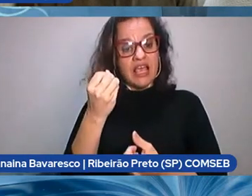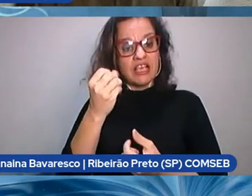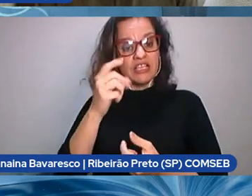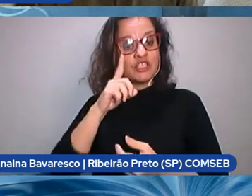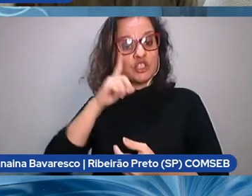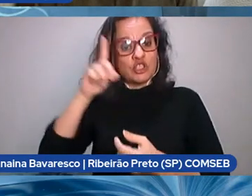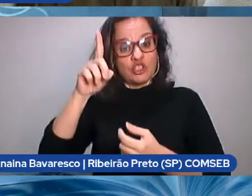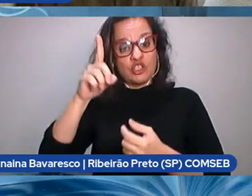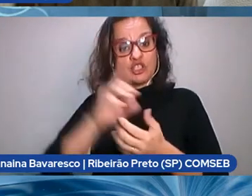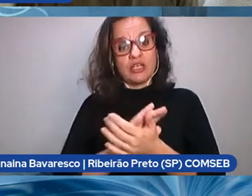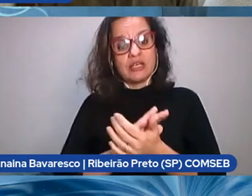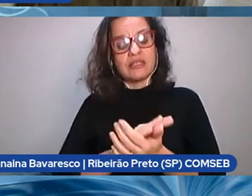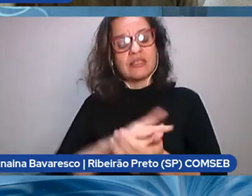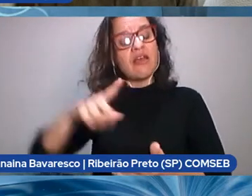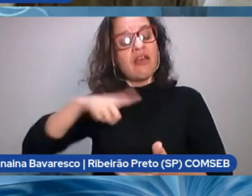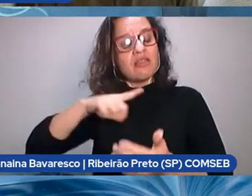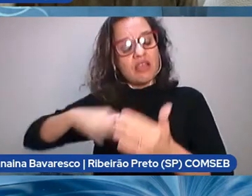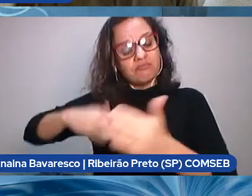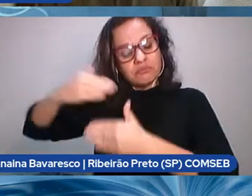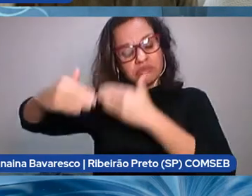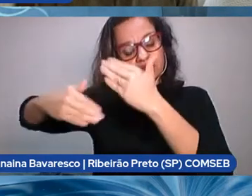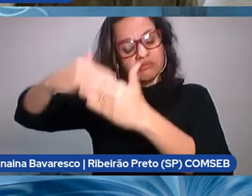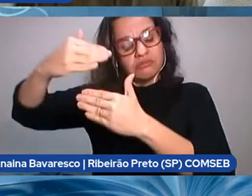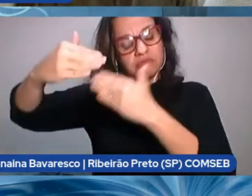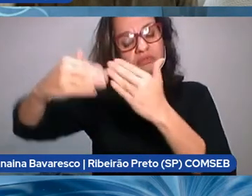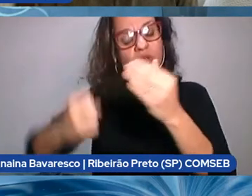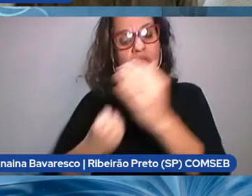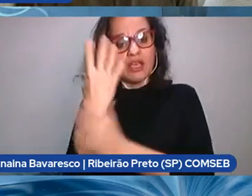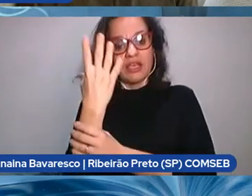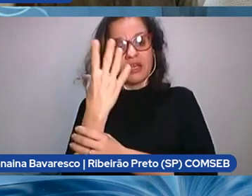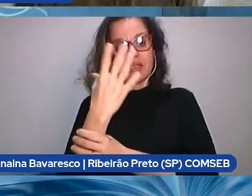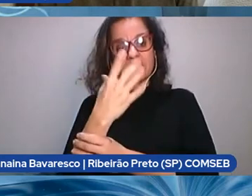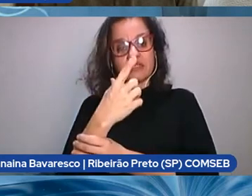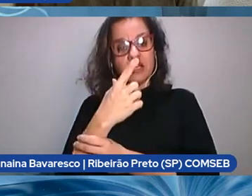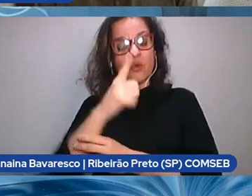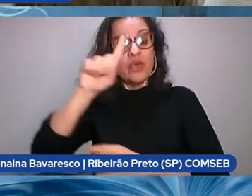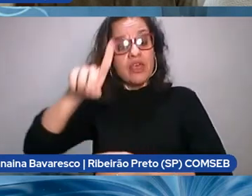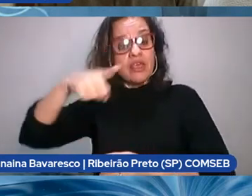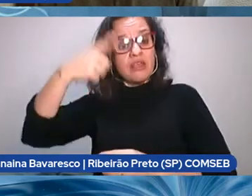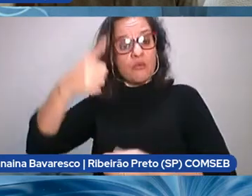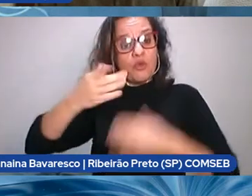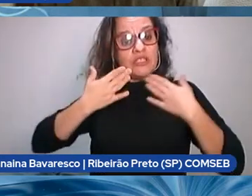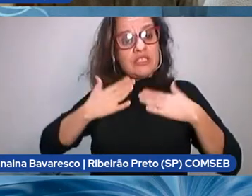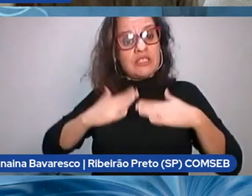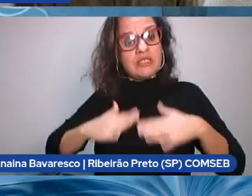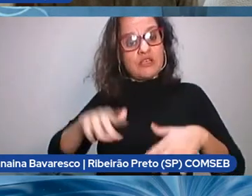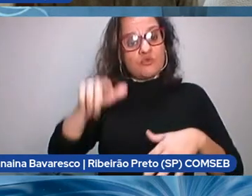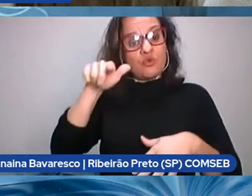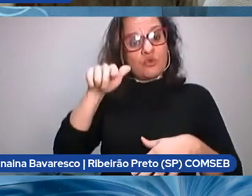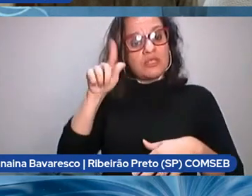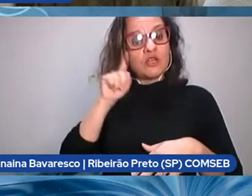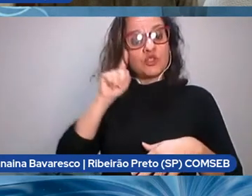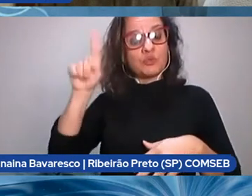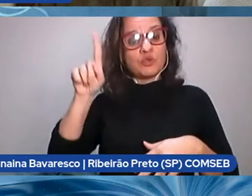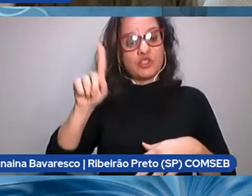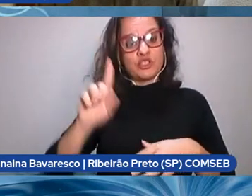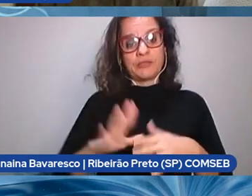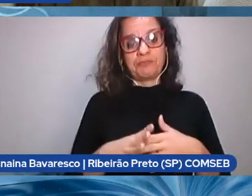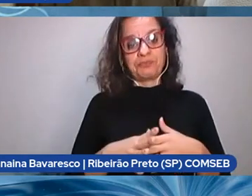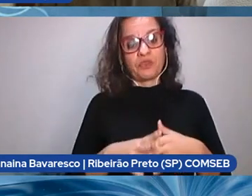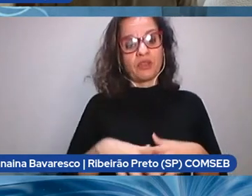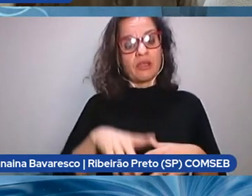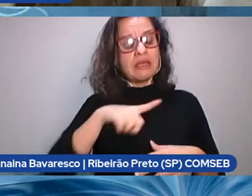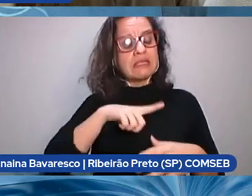na criação, né, descrito lá, e descansou no 7º. Quer dizer, se você toma isso ao pé